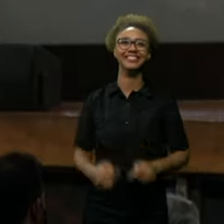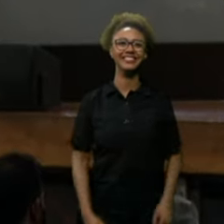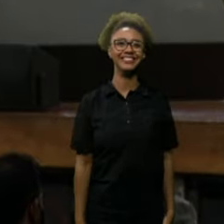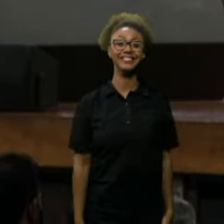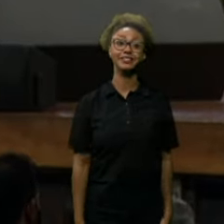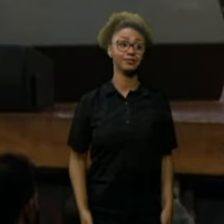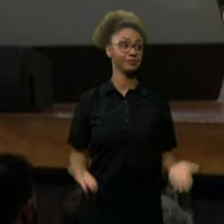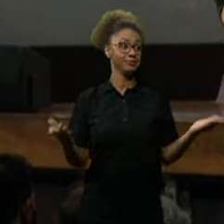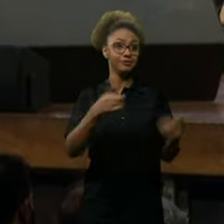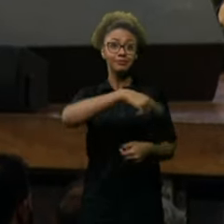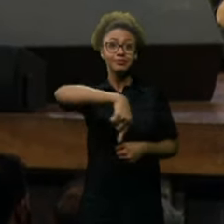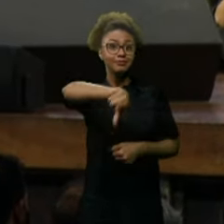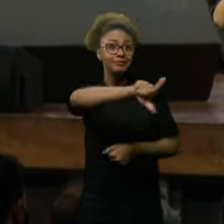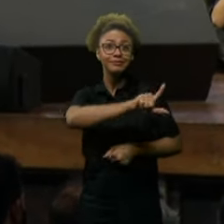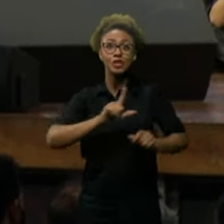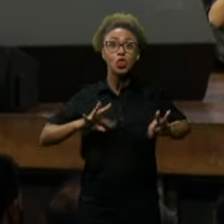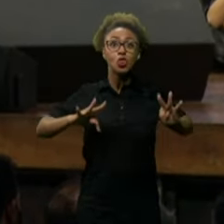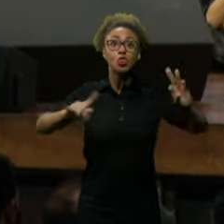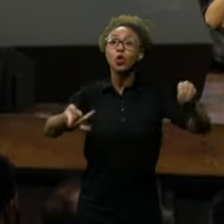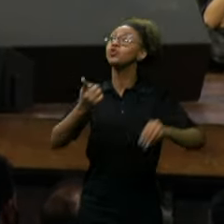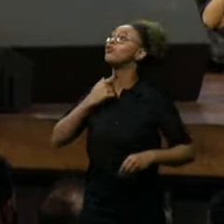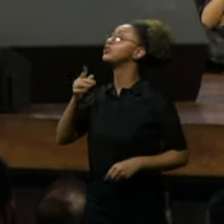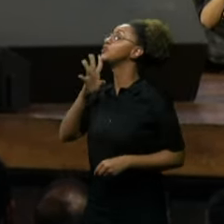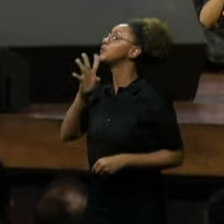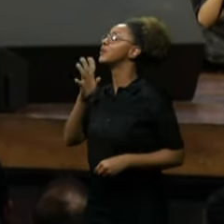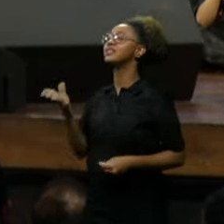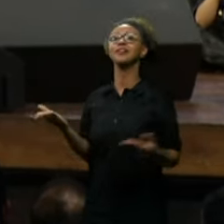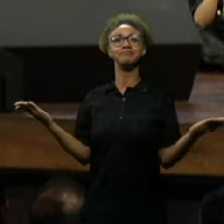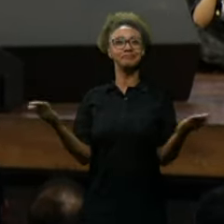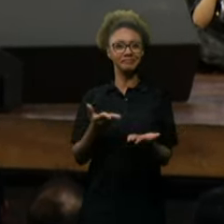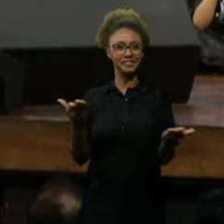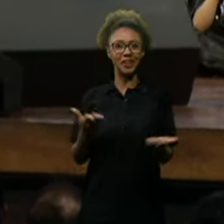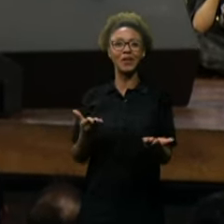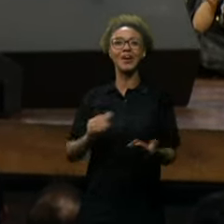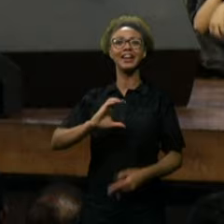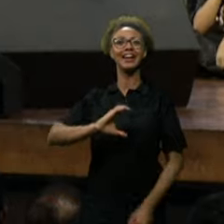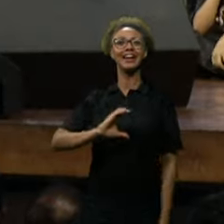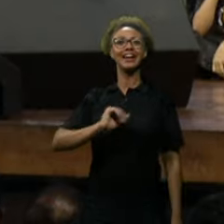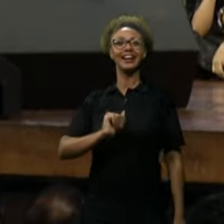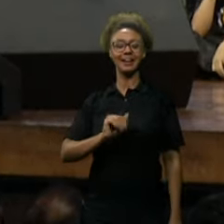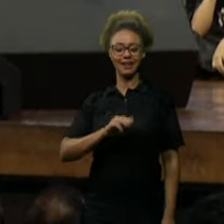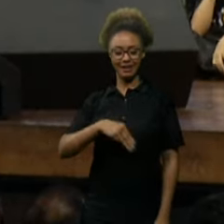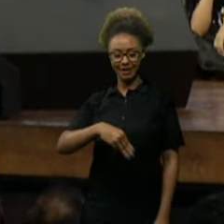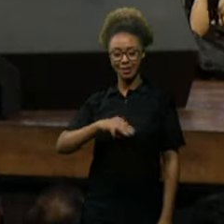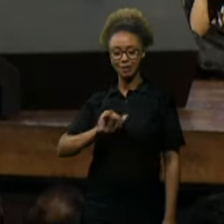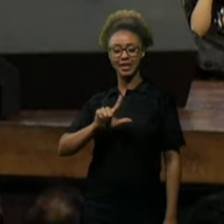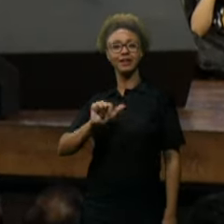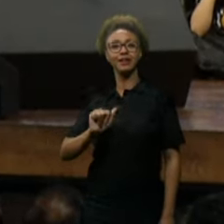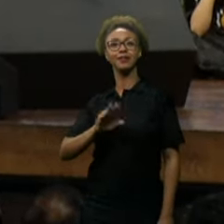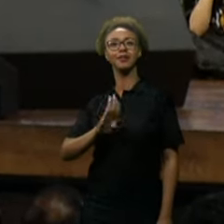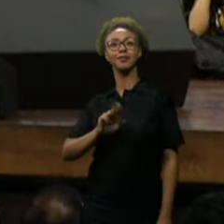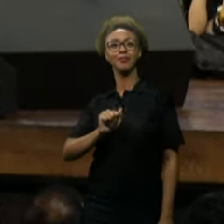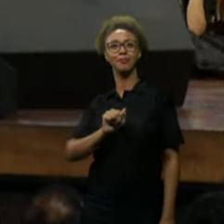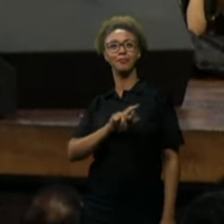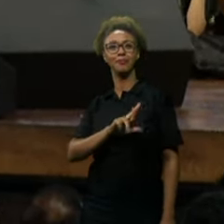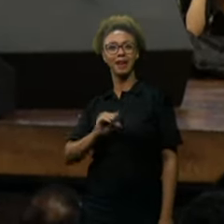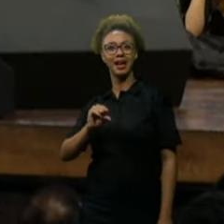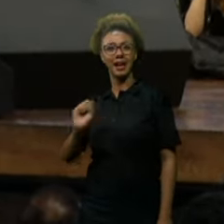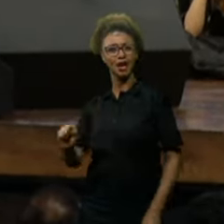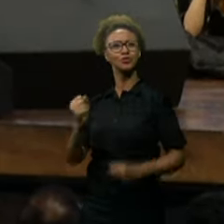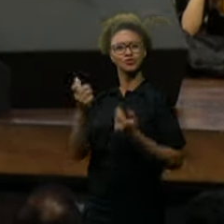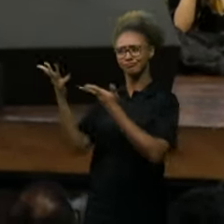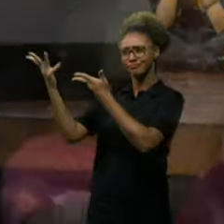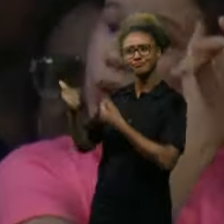a igreja toda quer conhecer lá então vamos receber a Camila com uma foto estava de Palmas a Jesus